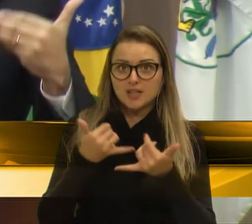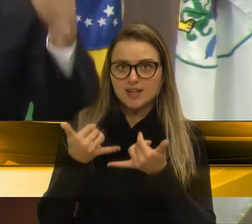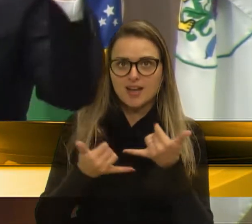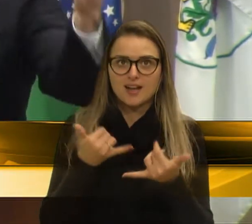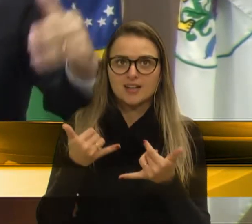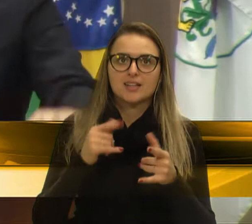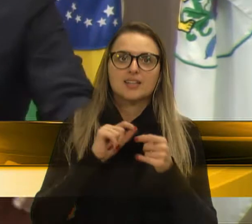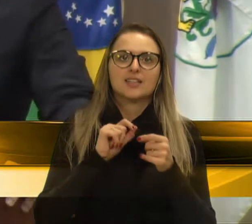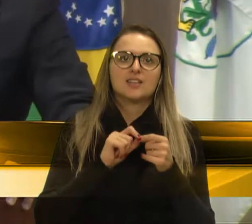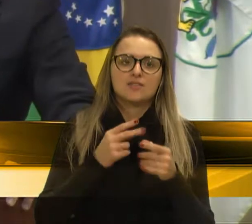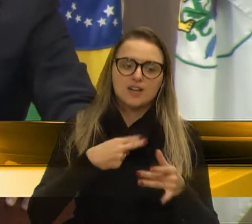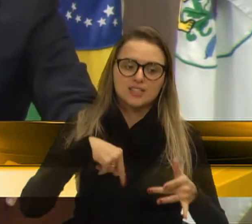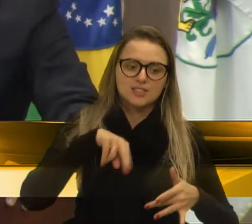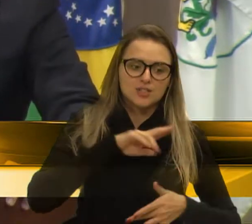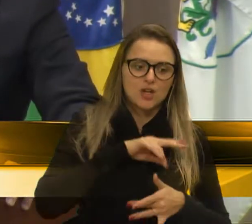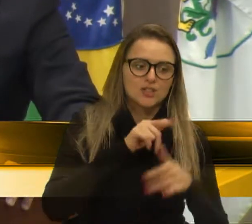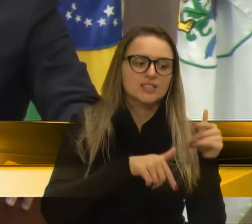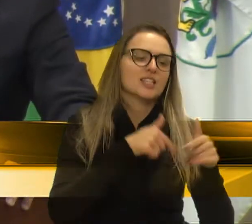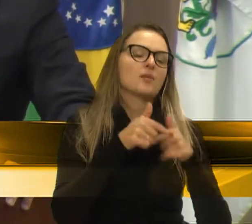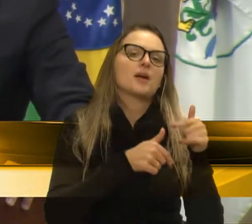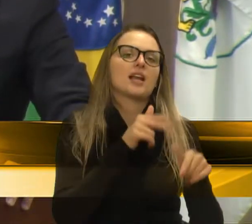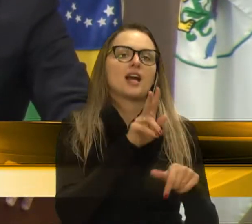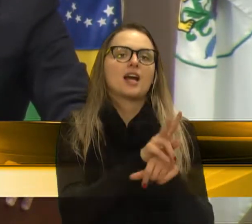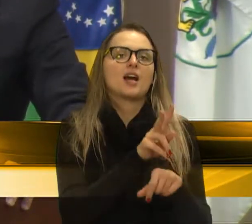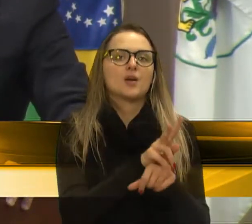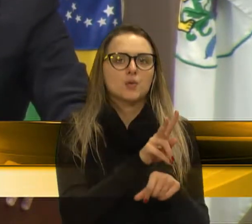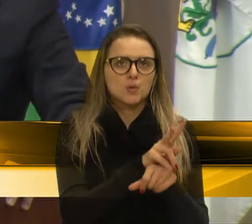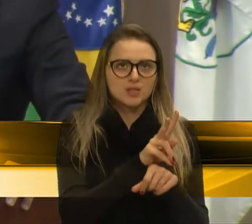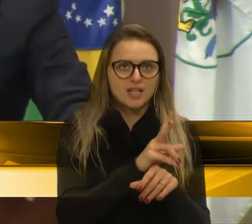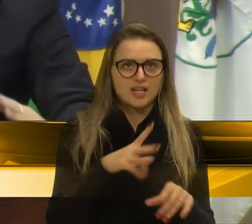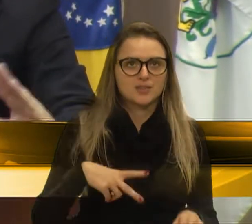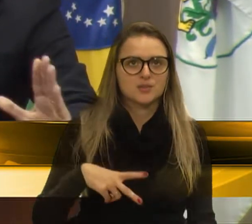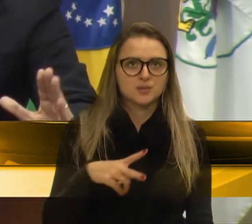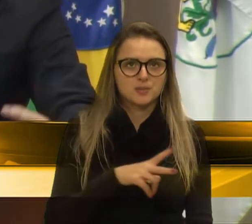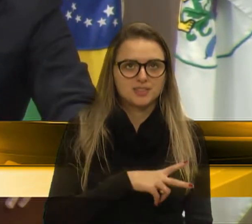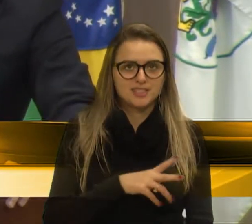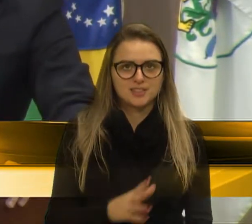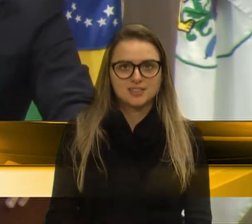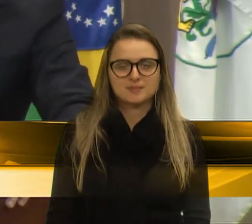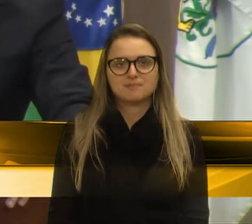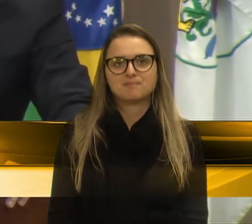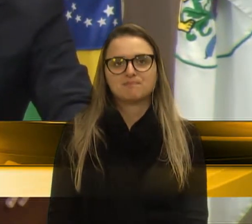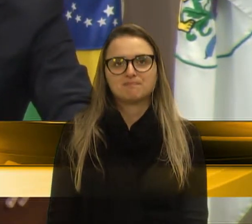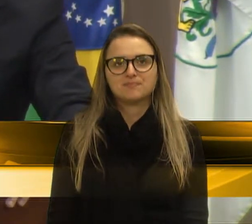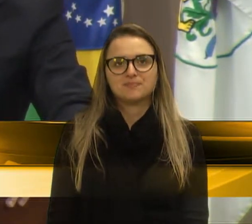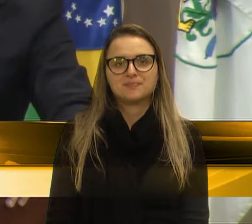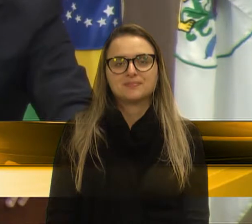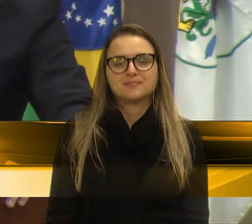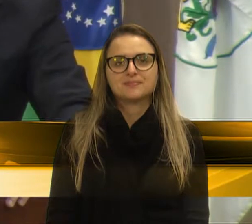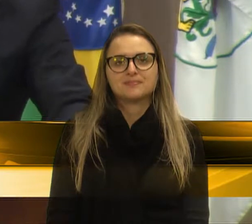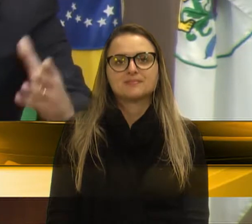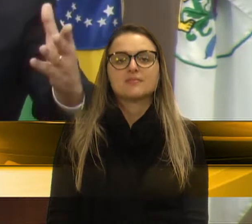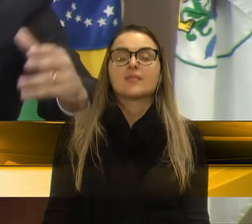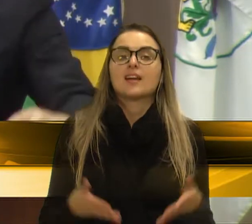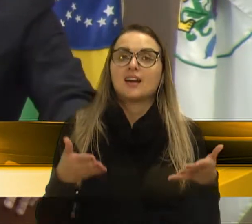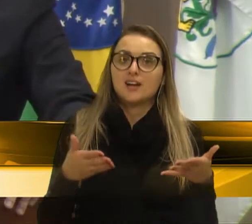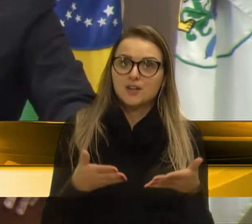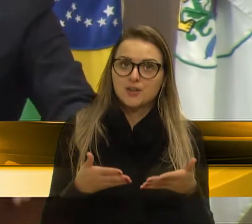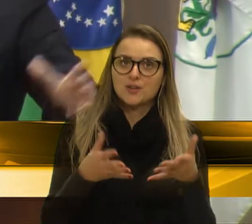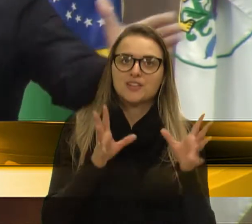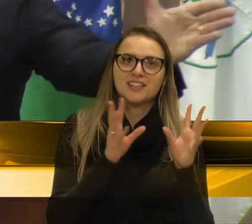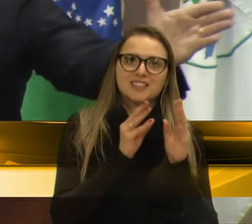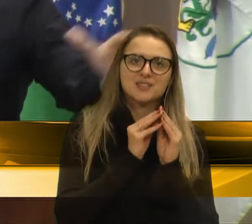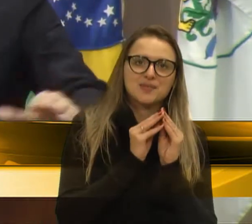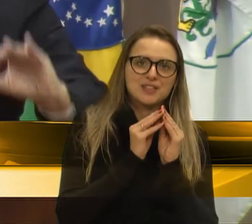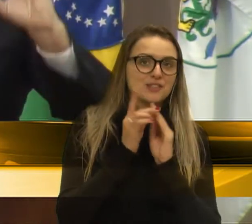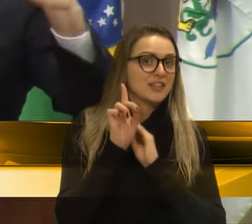permite que a gente dê a escolta do dia a dia aos nossos pacientes. Dito isso, e olha que sem choro,